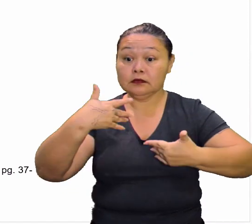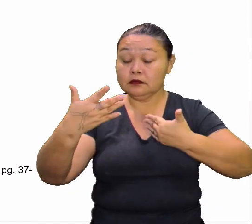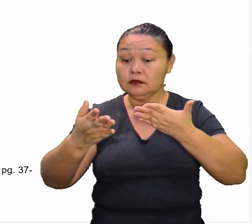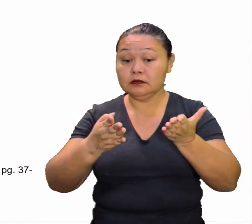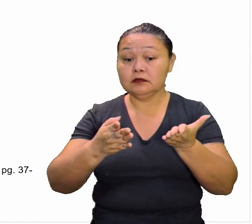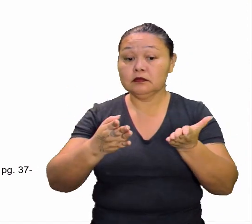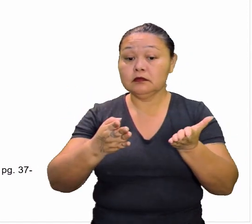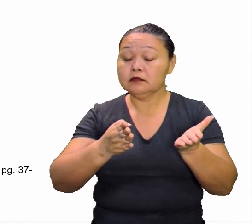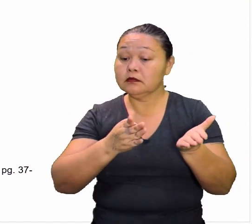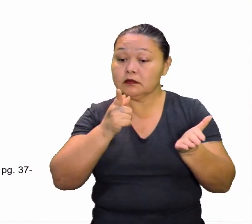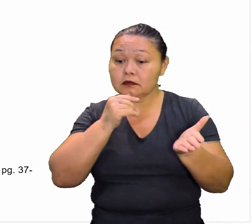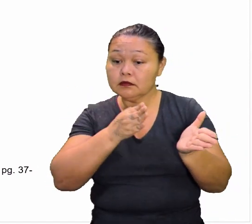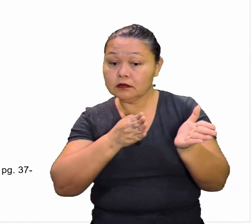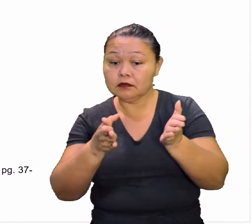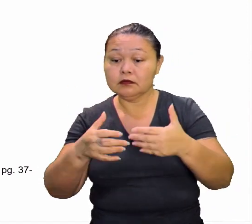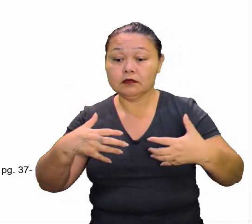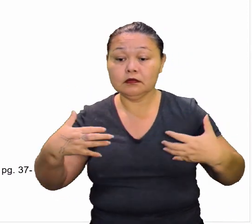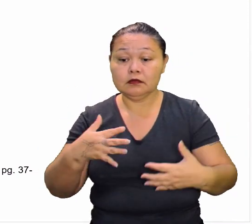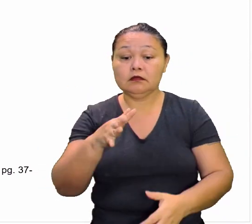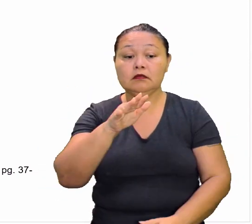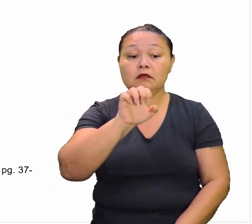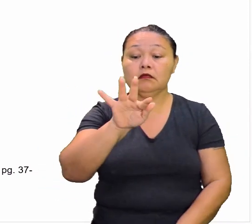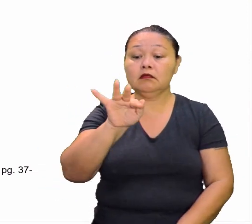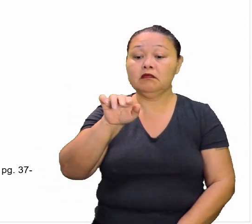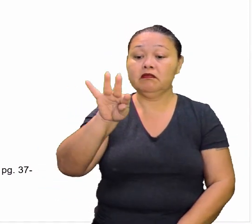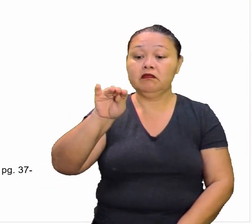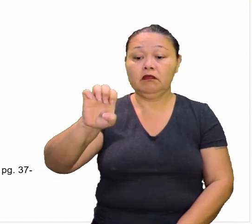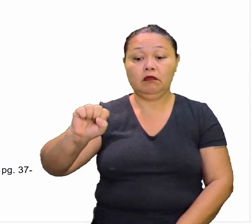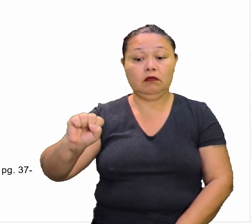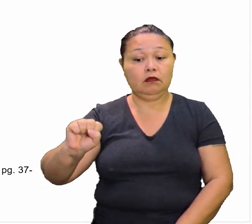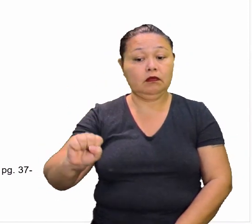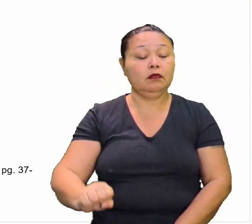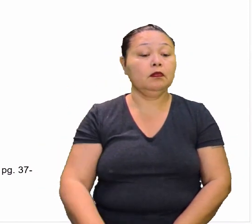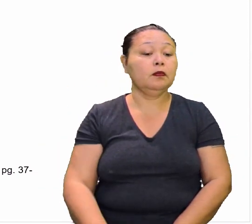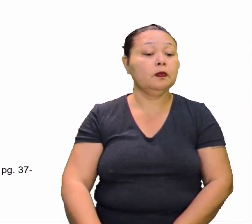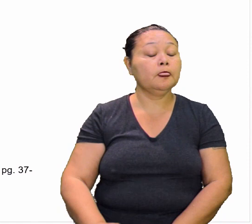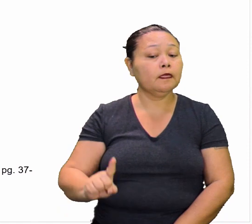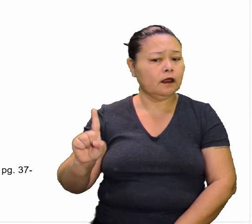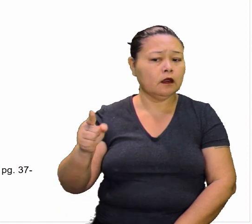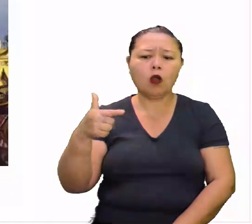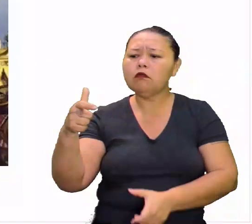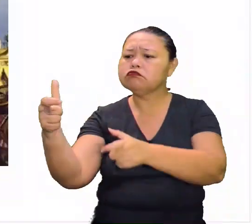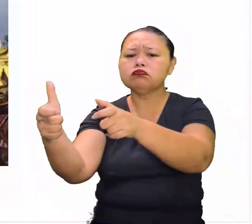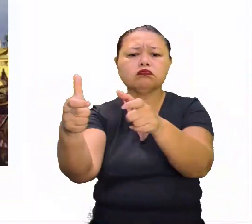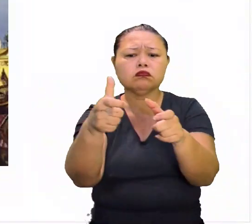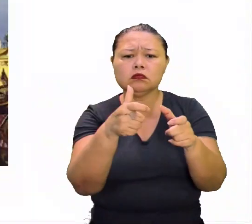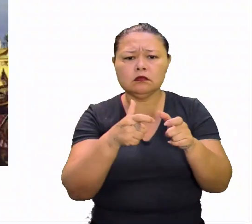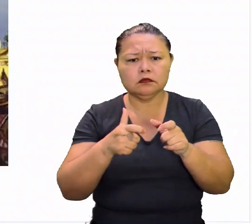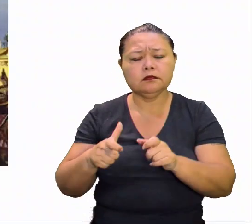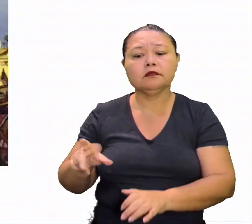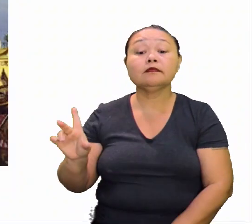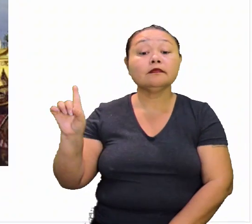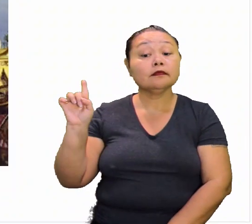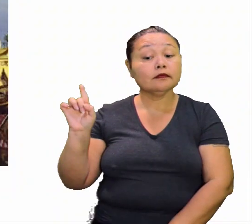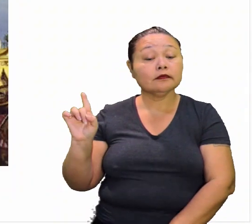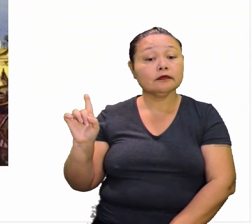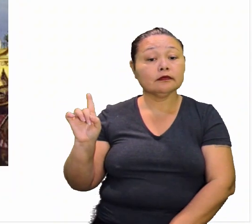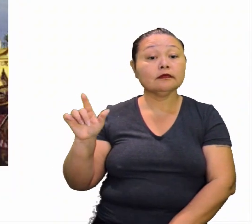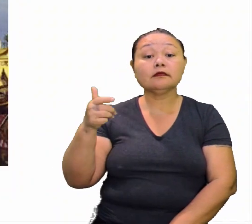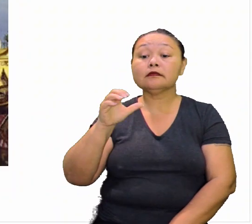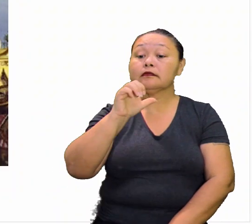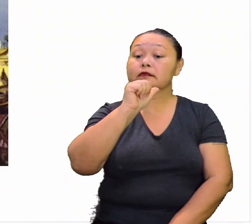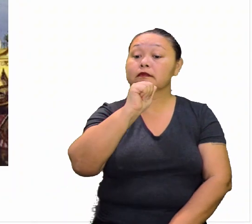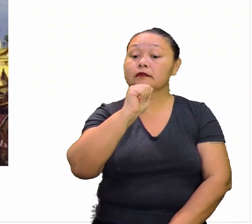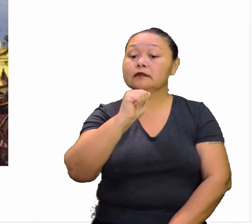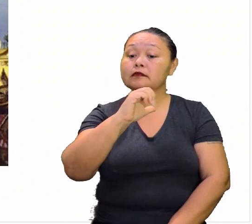fluía pelos rios Tigres e Eufrates. Em vários cantos, né? E